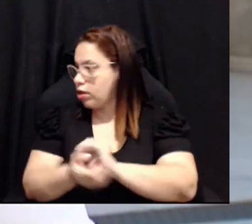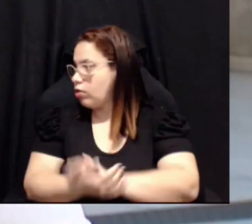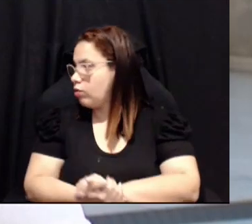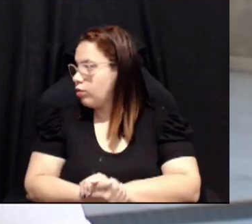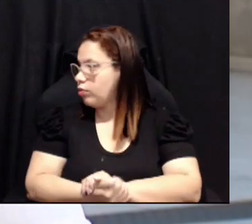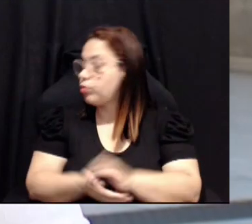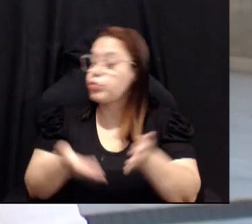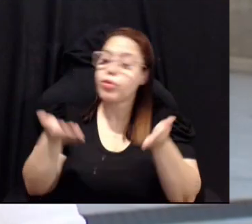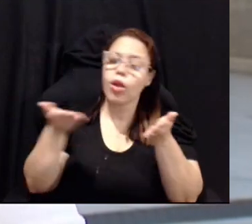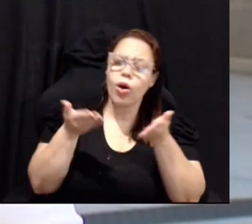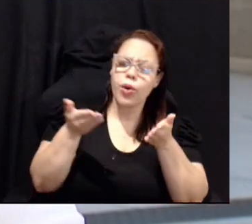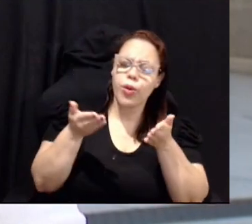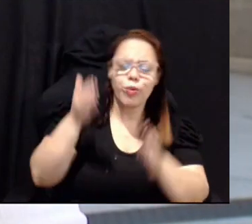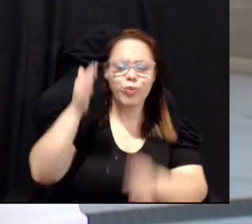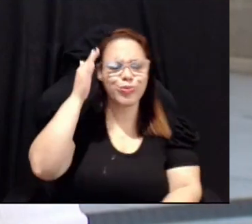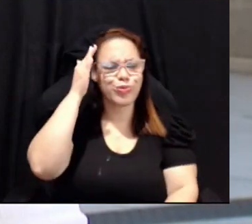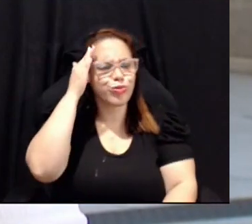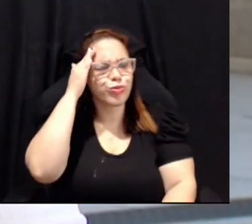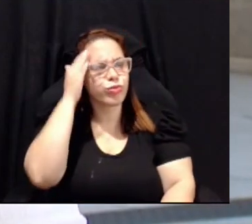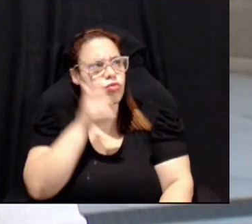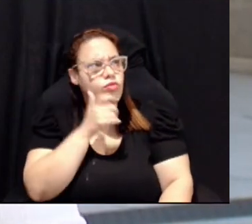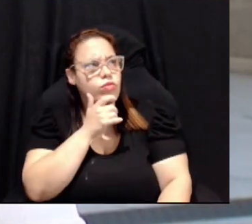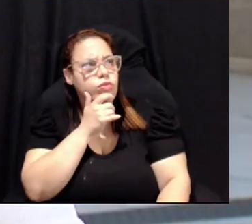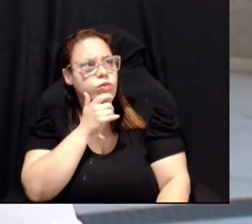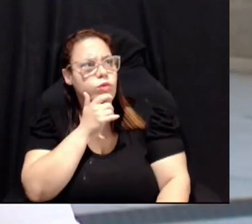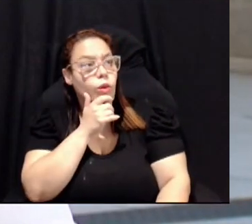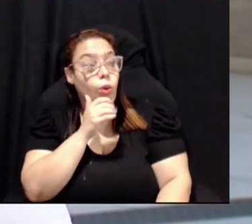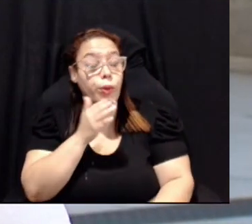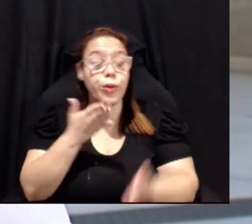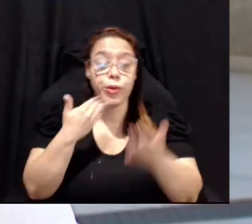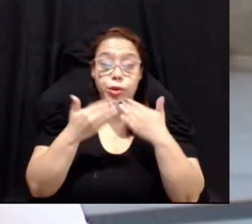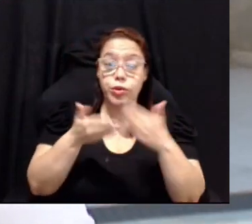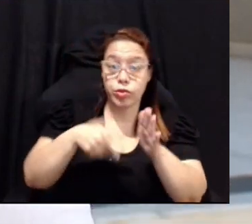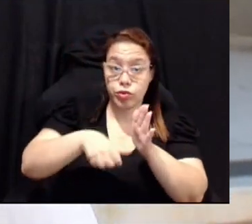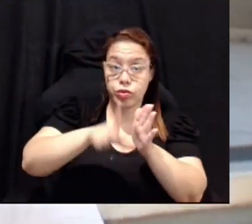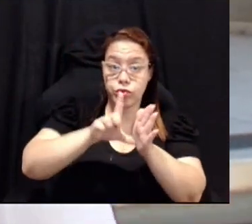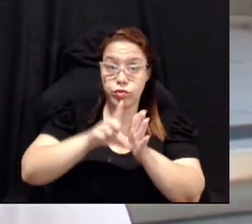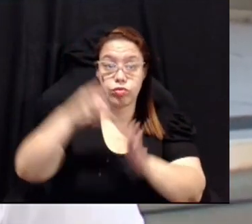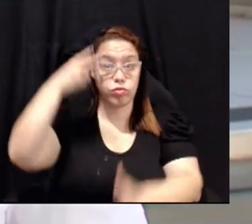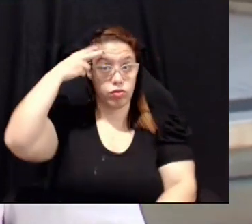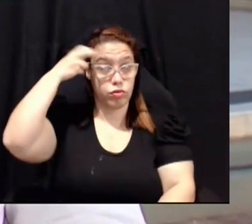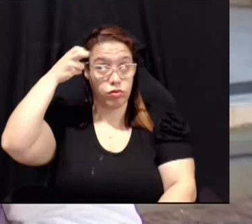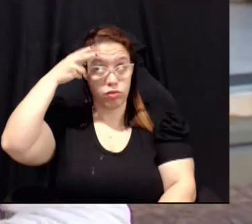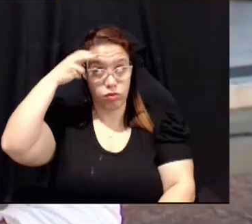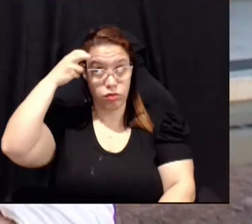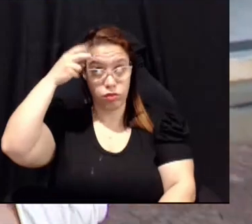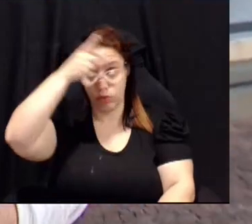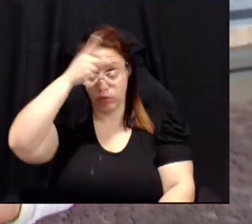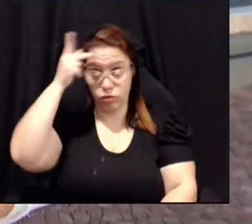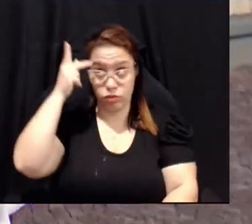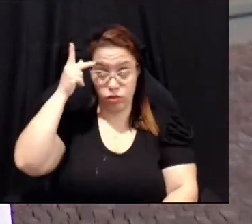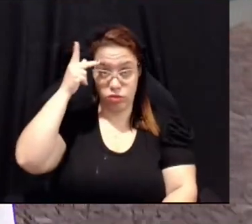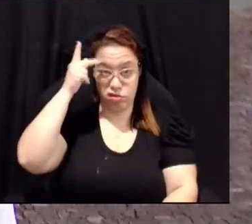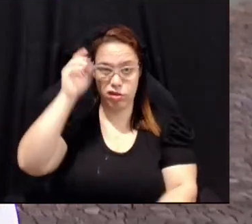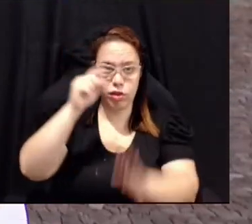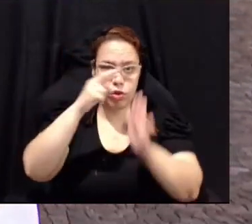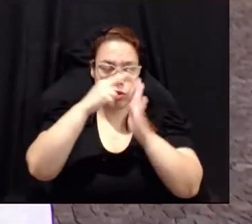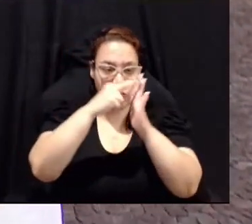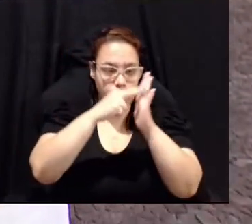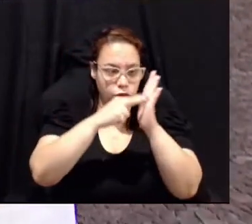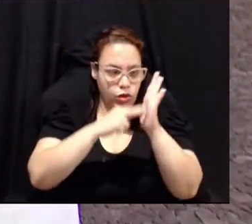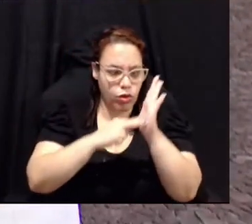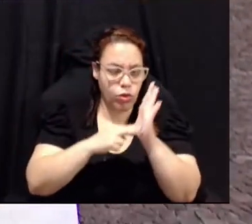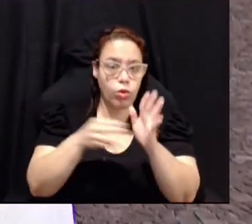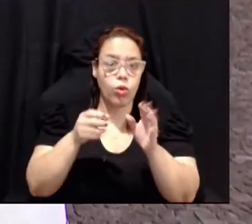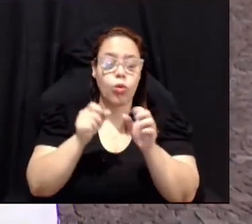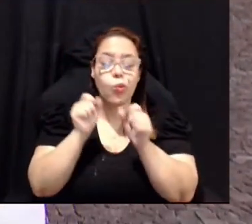gente também tem uma forma que a gente já conversou aqui antes, viu, Gabriel, das pessoas conferirem para onde vai